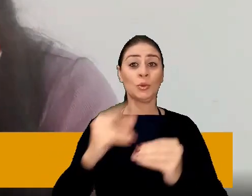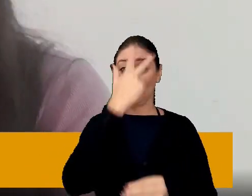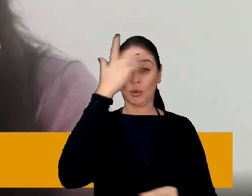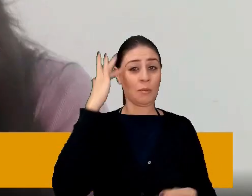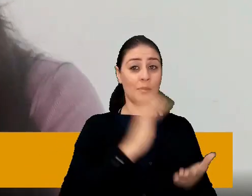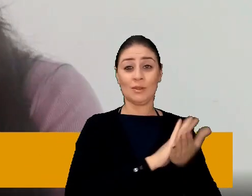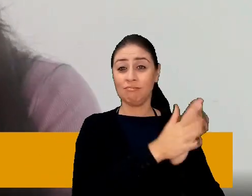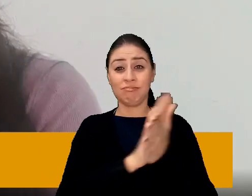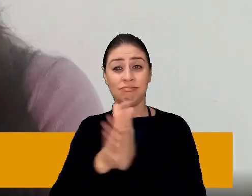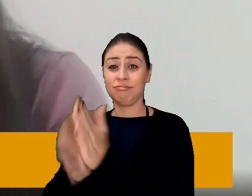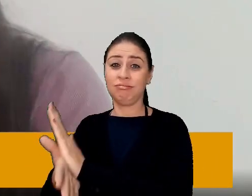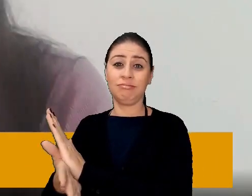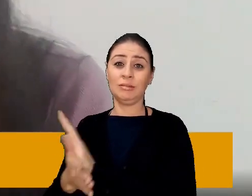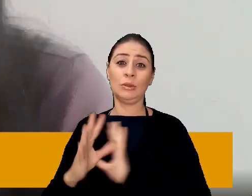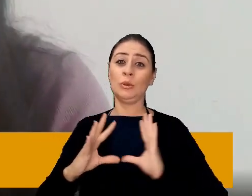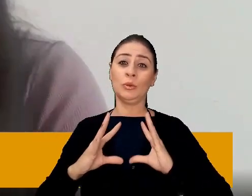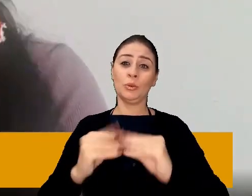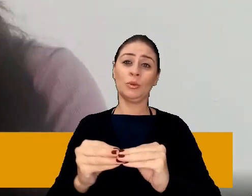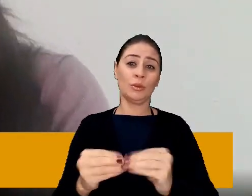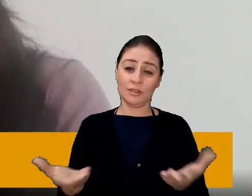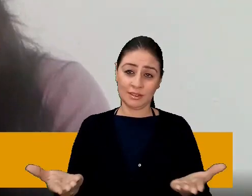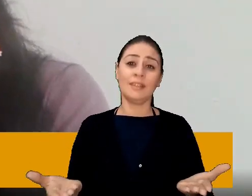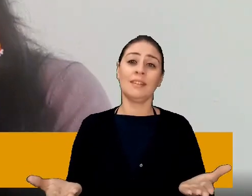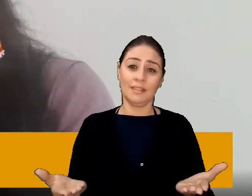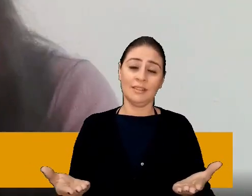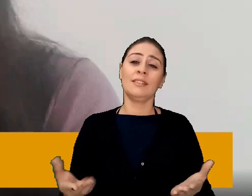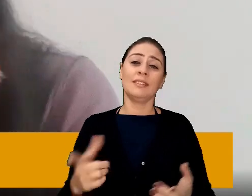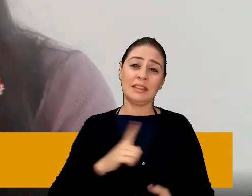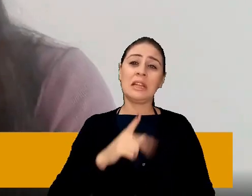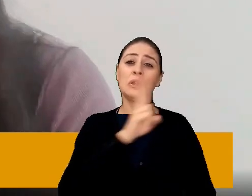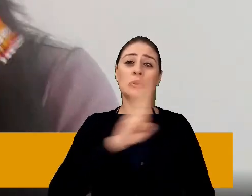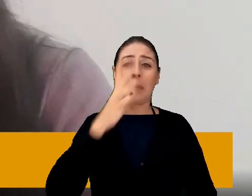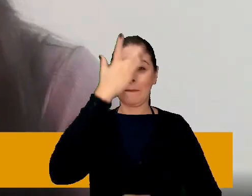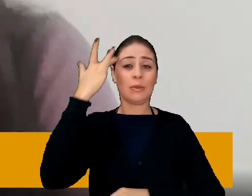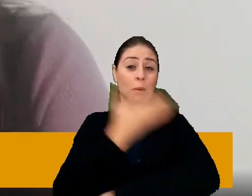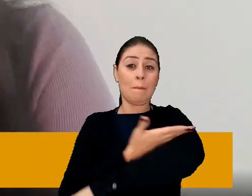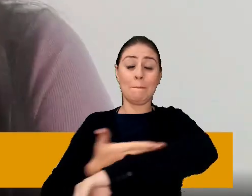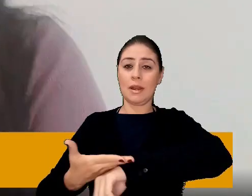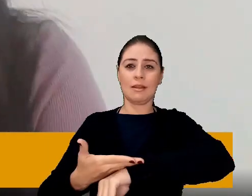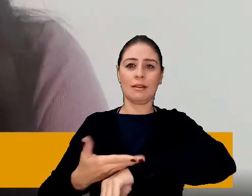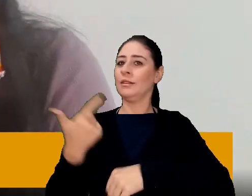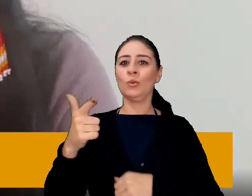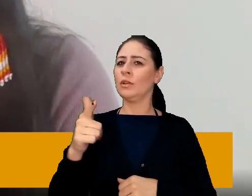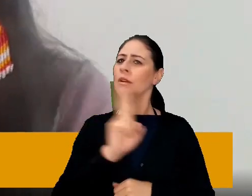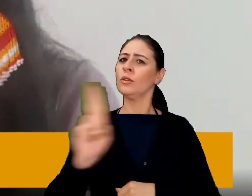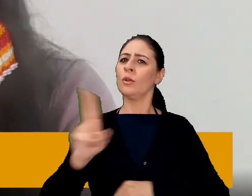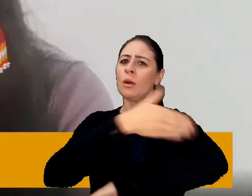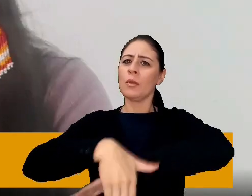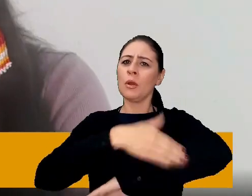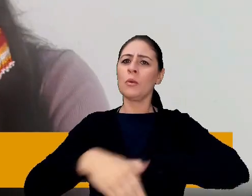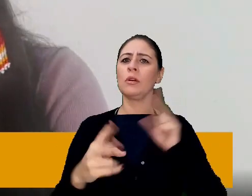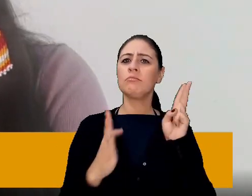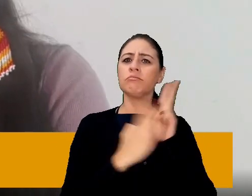de genocida, só tem nome de ecocida, só tem nome de gente branca, não tem nome indígena,